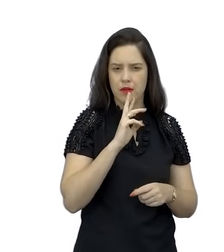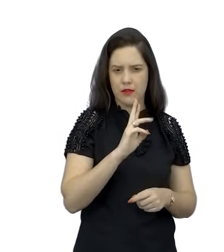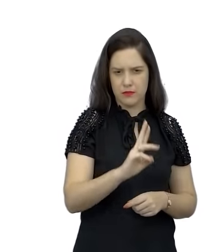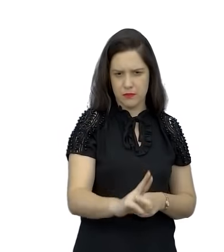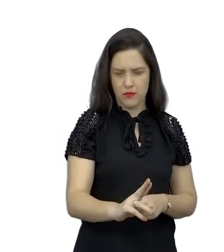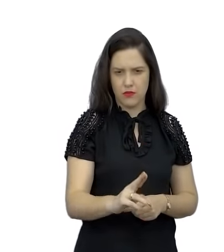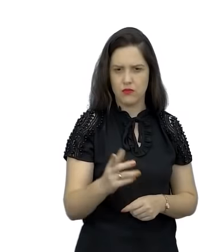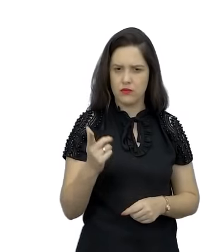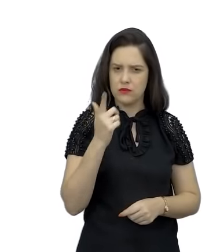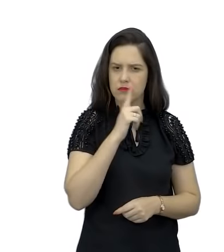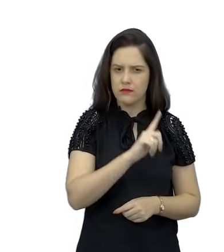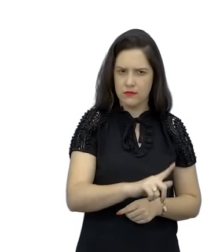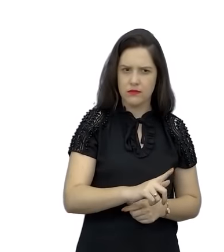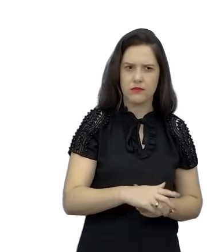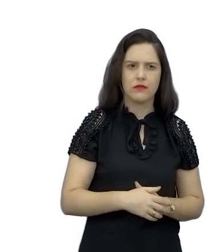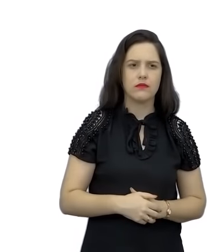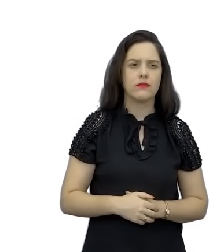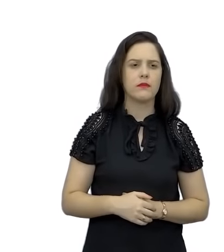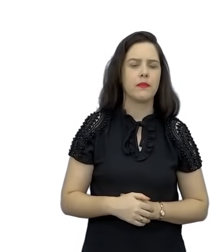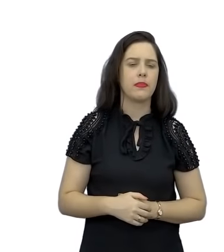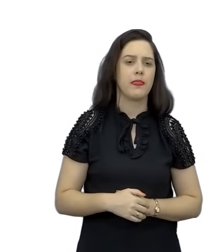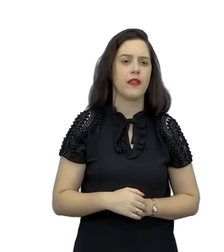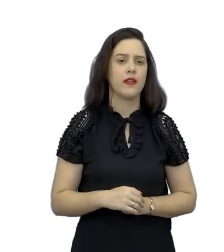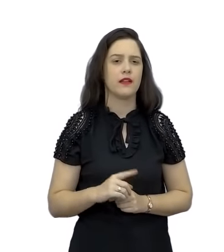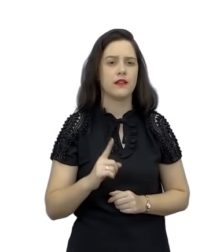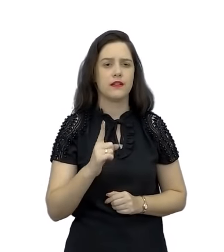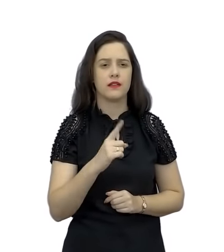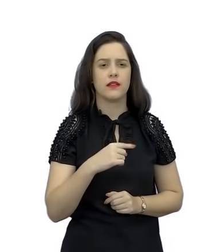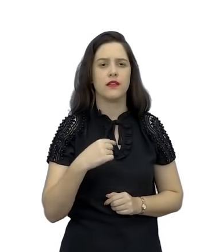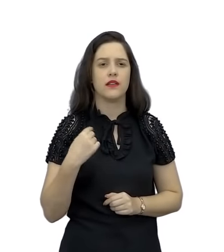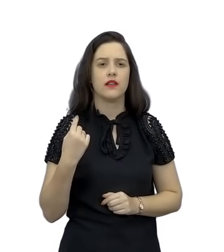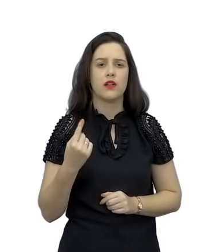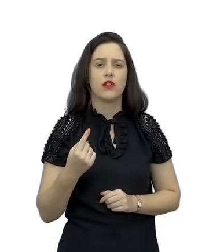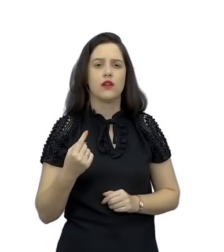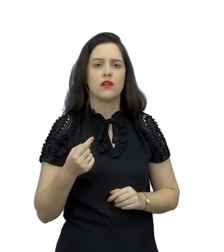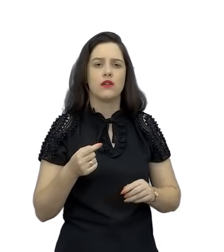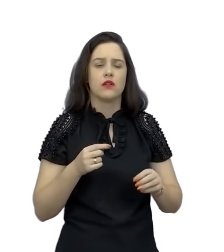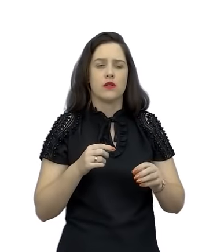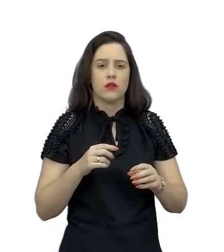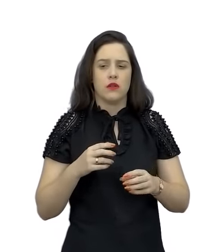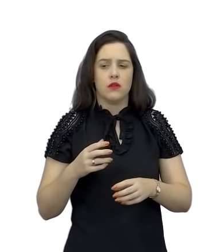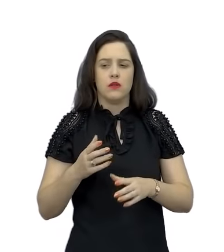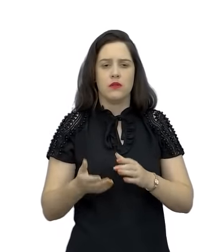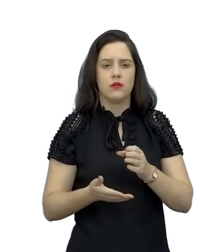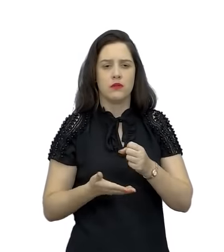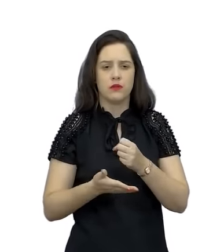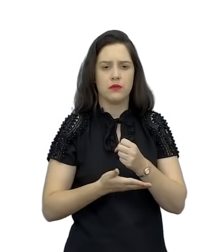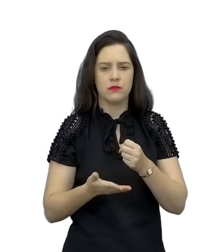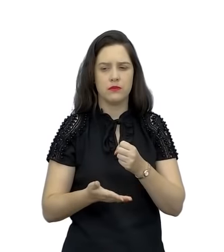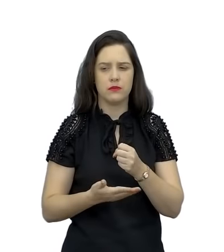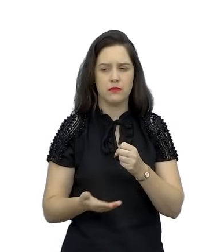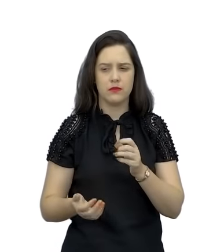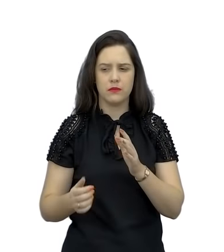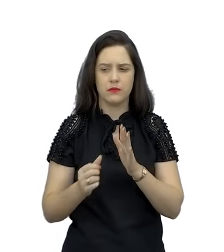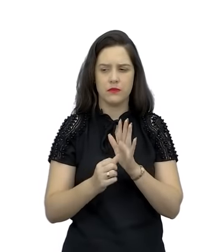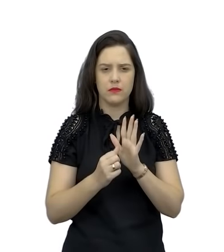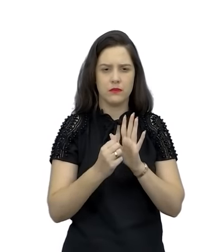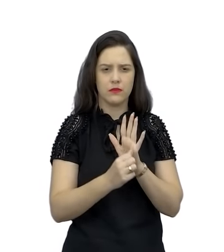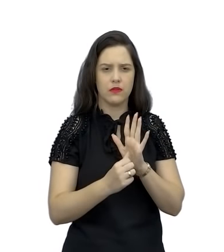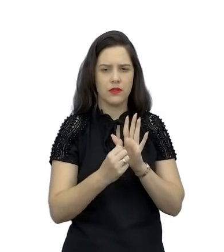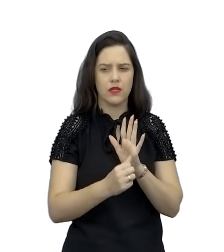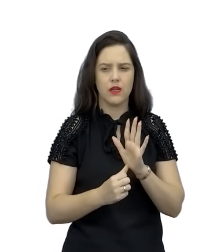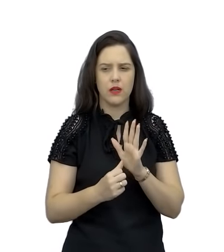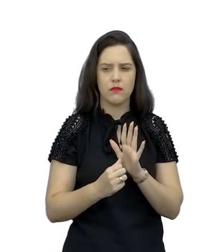que venha a ser um problema. Nós se pautamos aí, né, nós temos alguns autores que falam, Saviani,